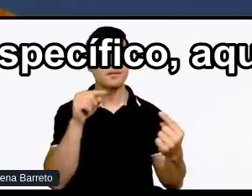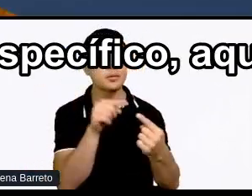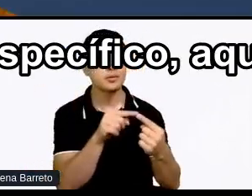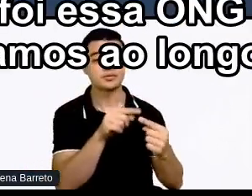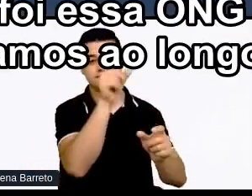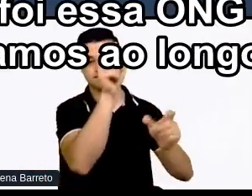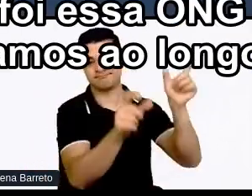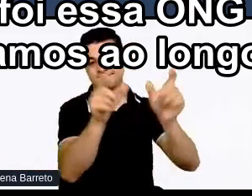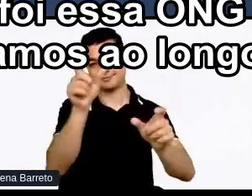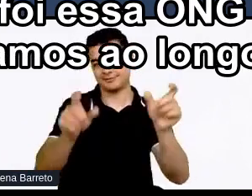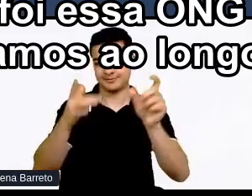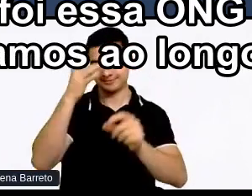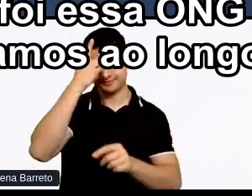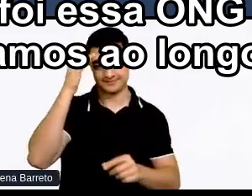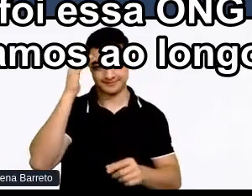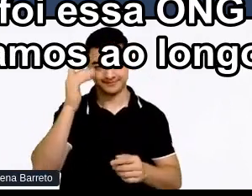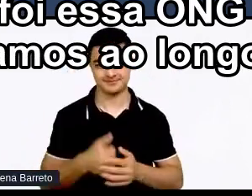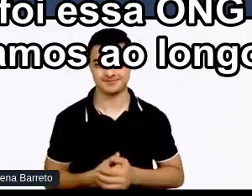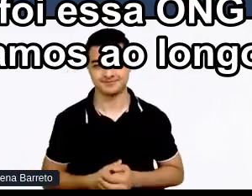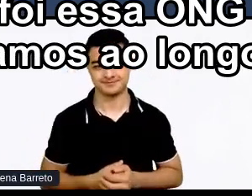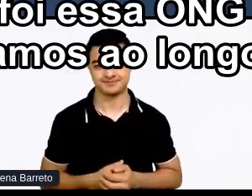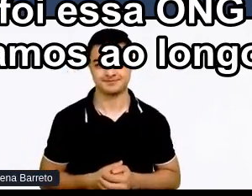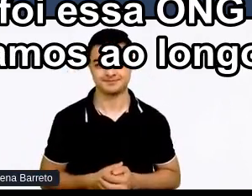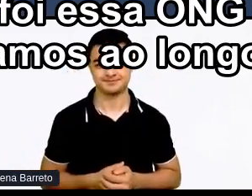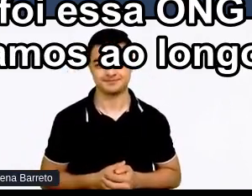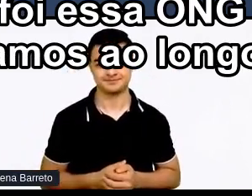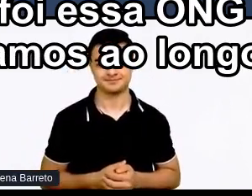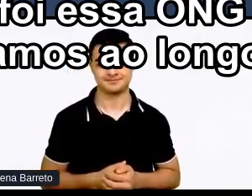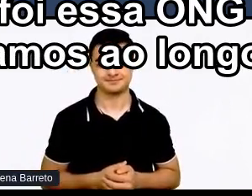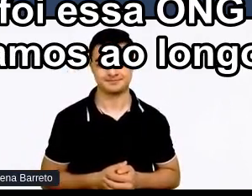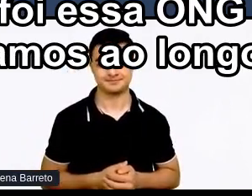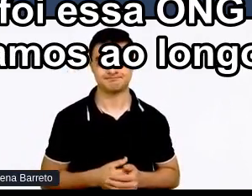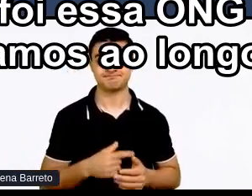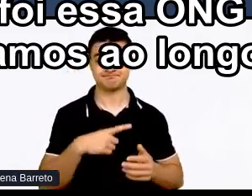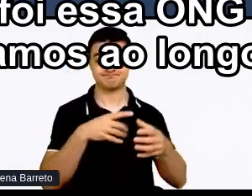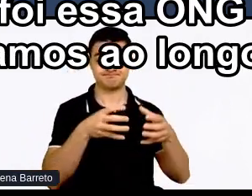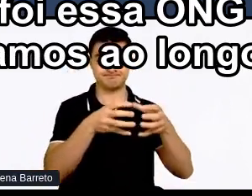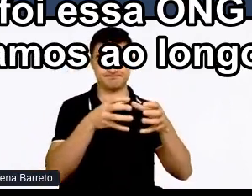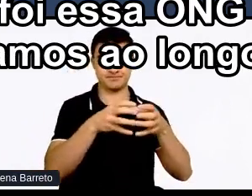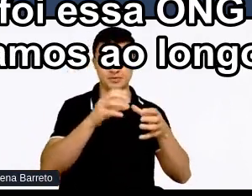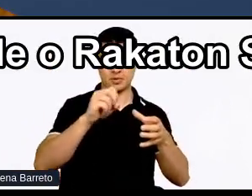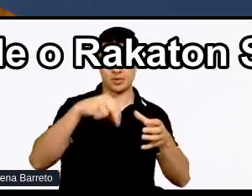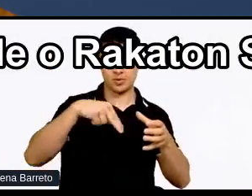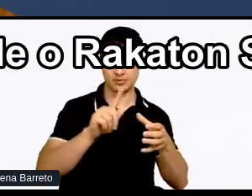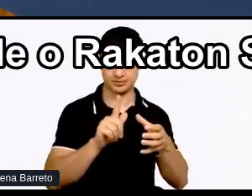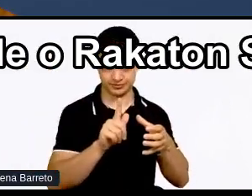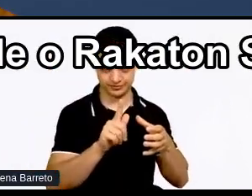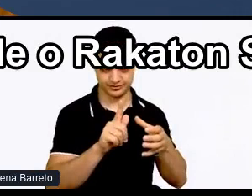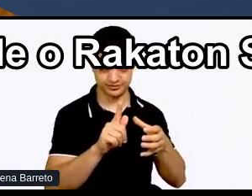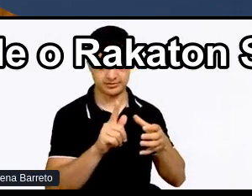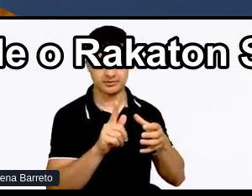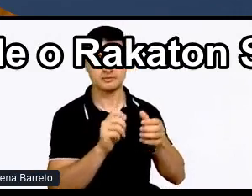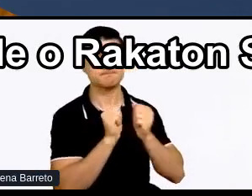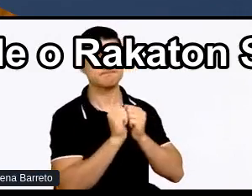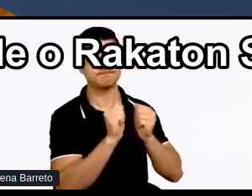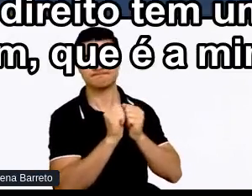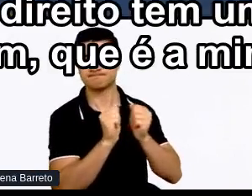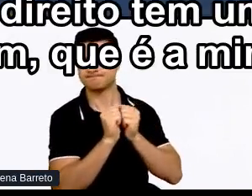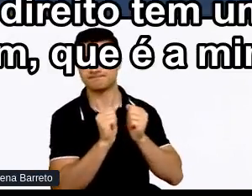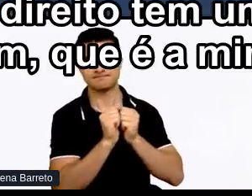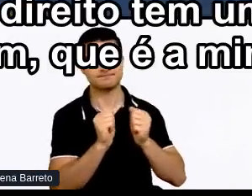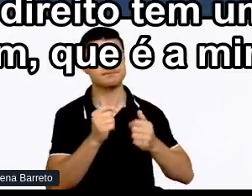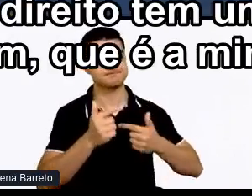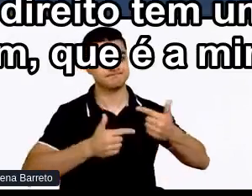gente tem a TOT, que foi essa ONG específica que nós trabalhamos ao longo de todo esse projeto, desde o Hackathon Social até